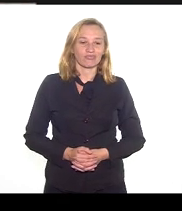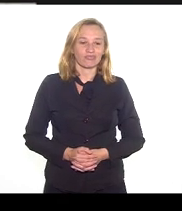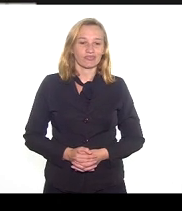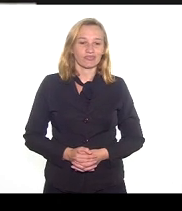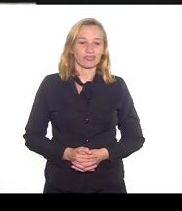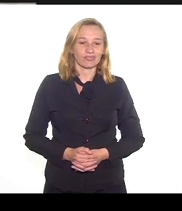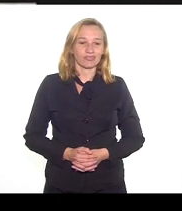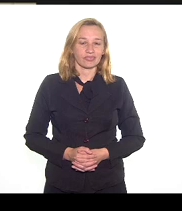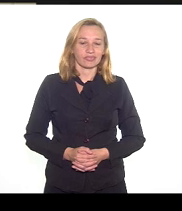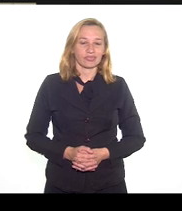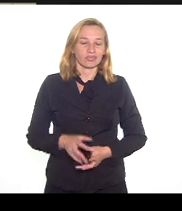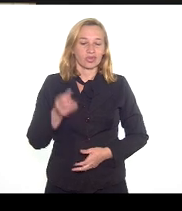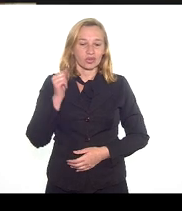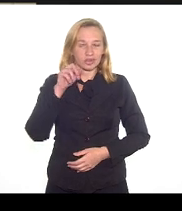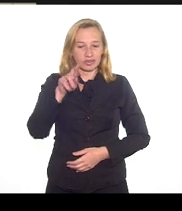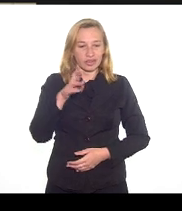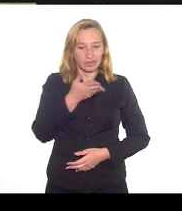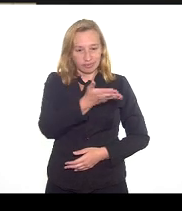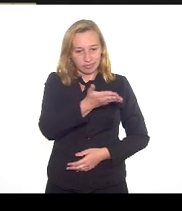Por favor, Rosenberg.